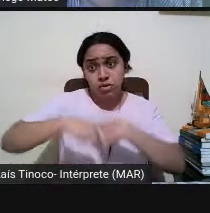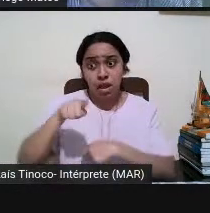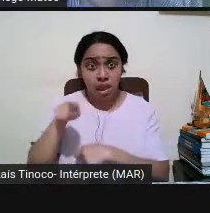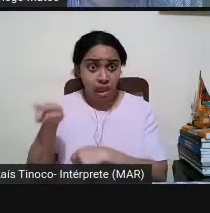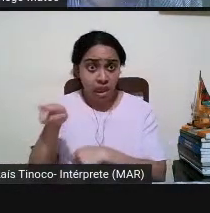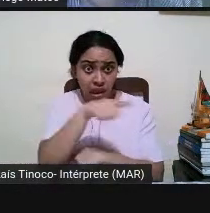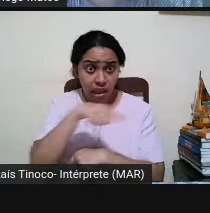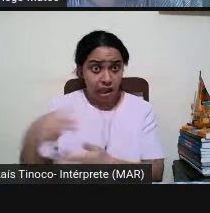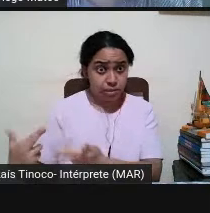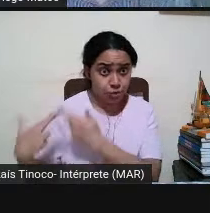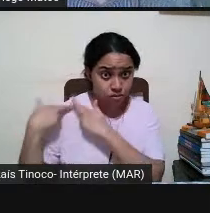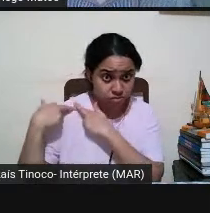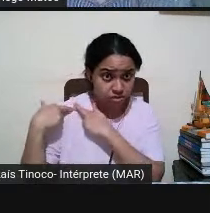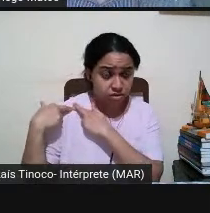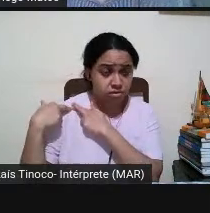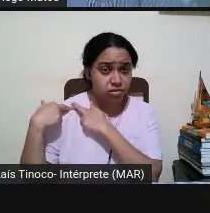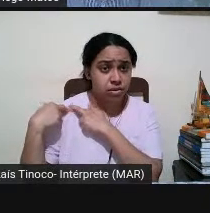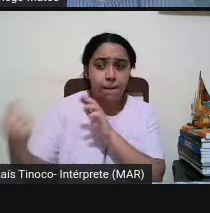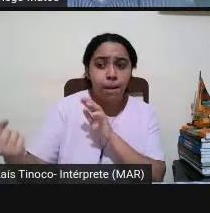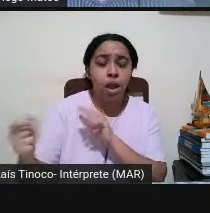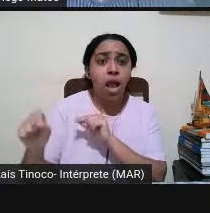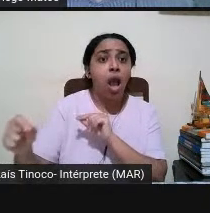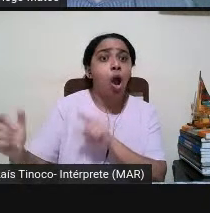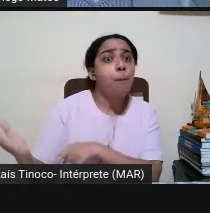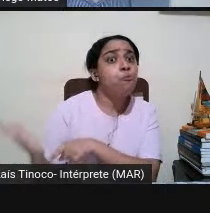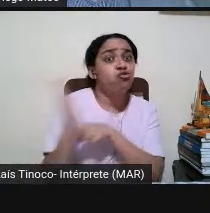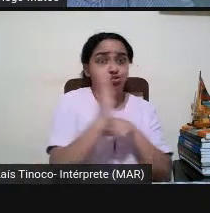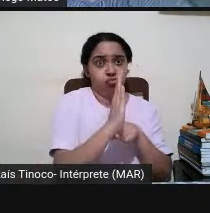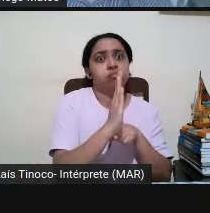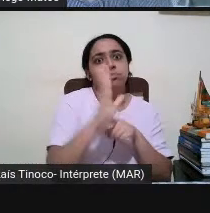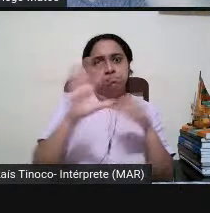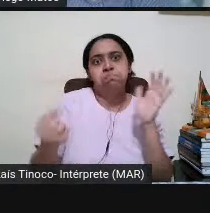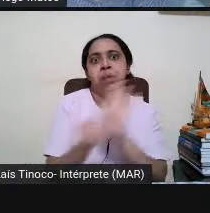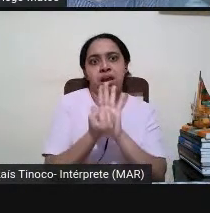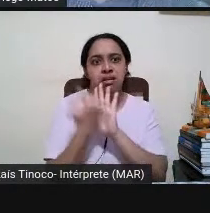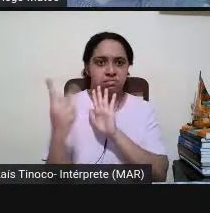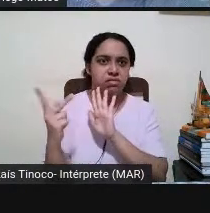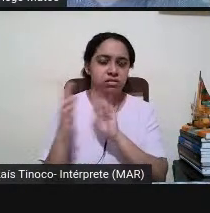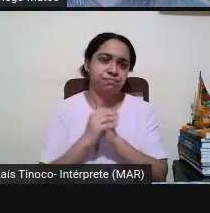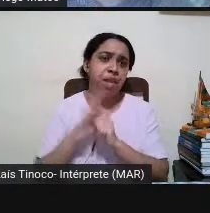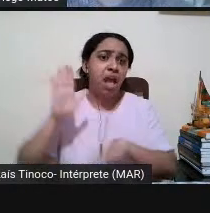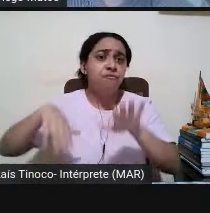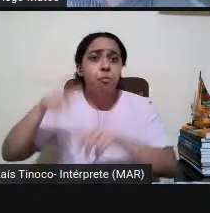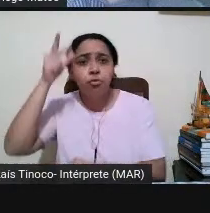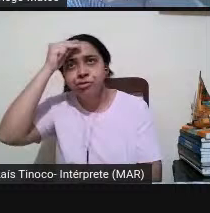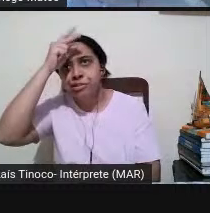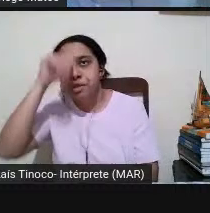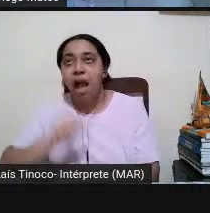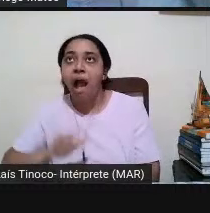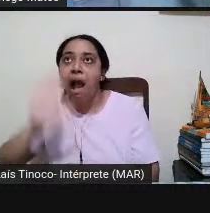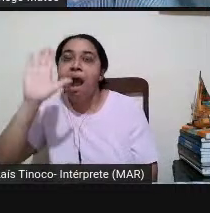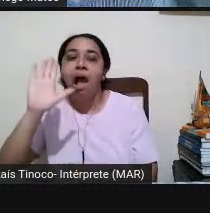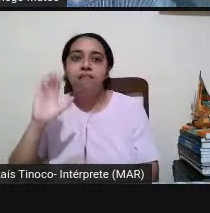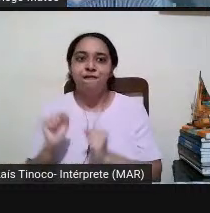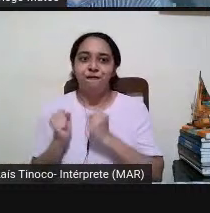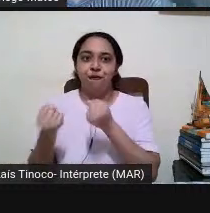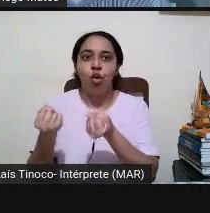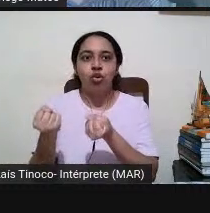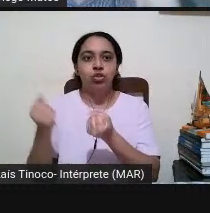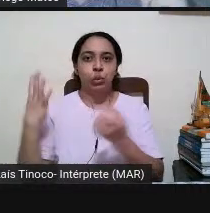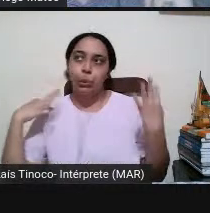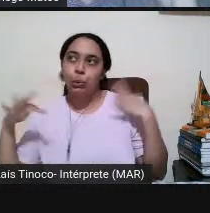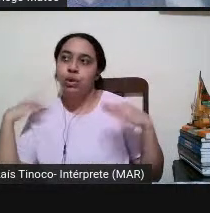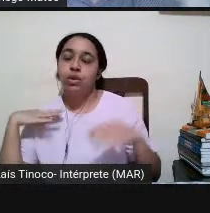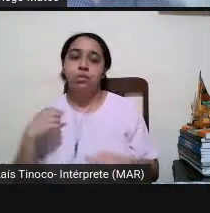ele pudesse lá deixar só marca tá porque a outra coisa importante Às vezes o município é mais forte na parte do Turismo o outro na